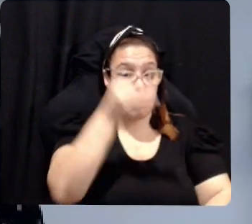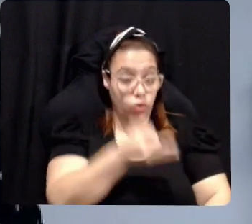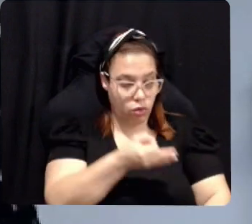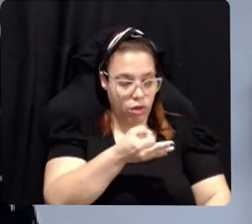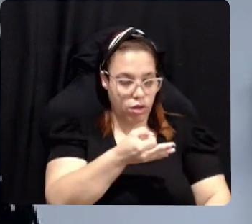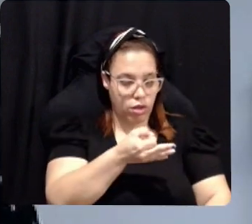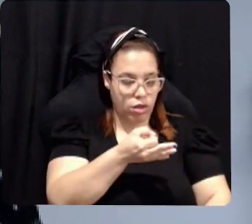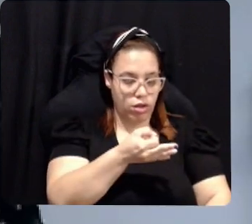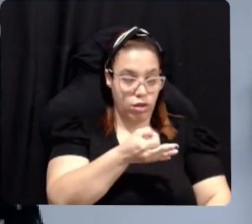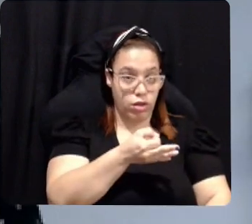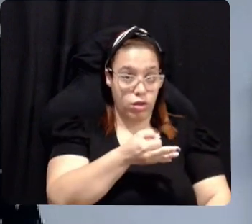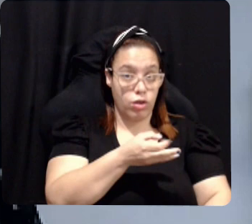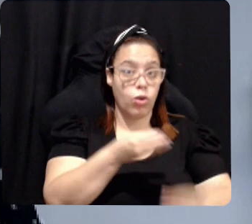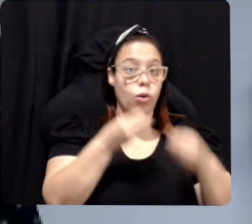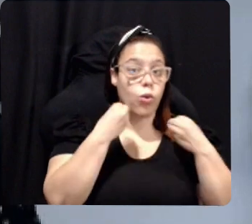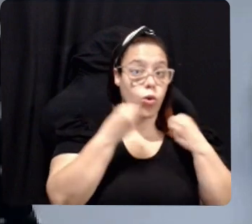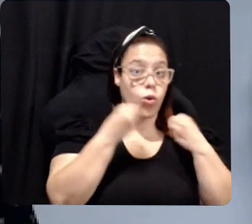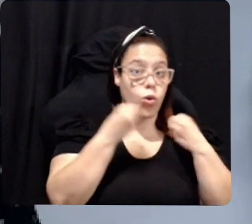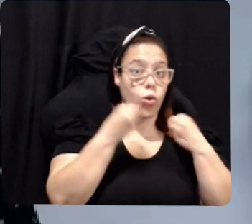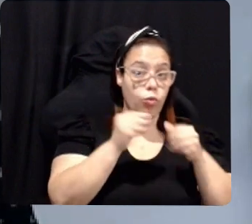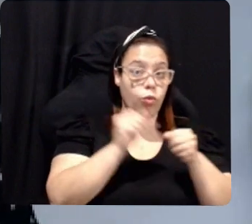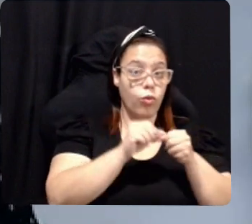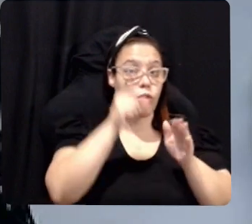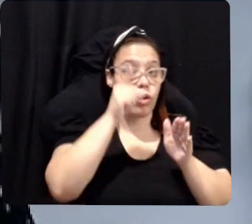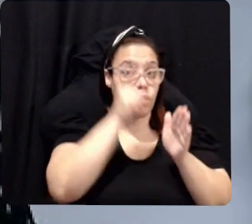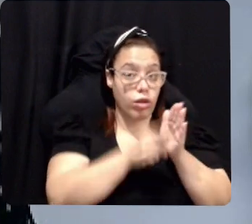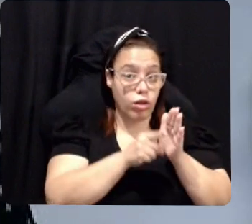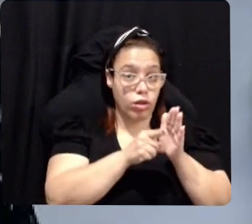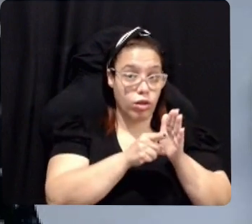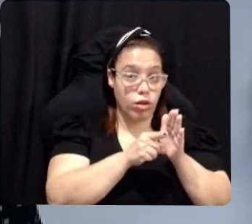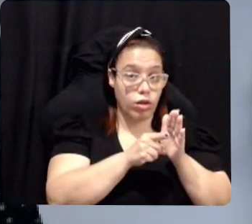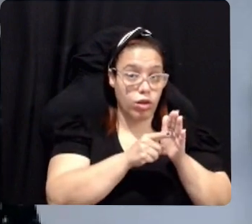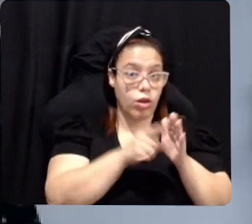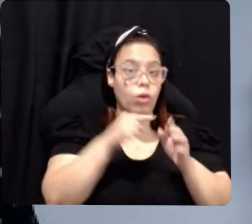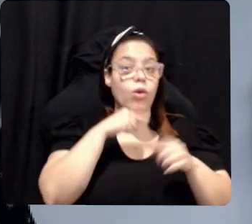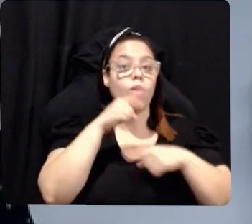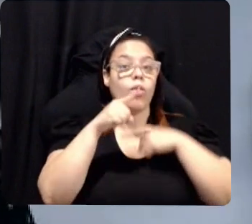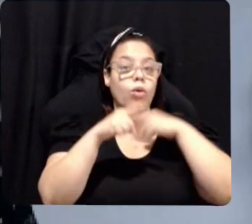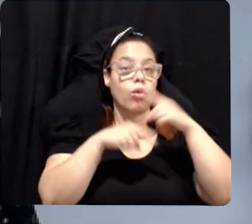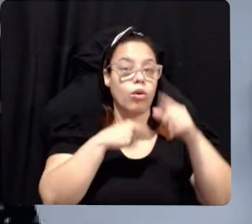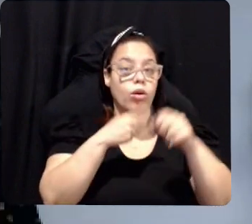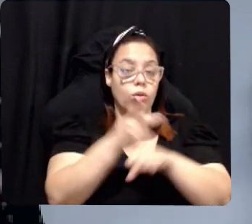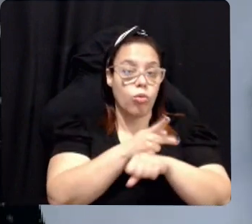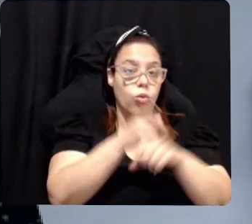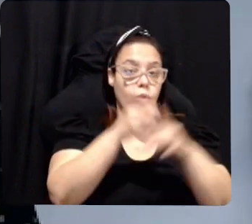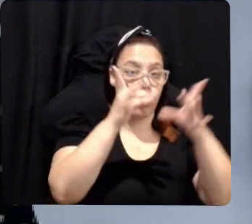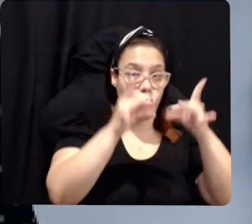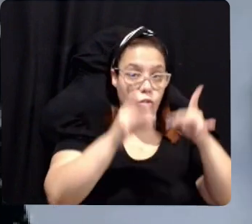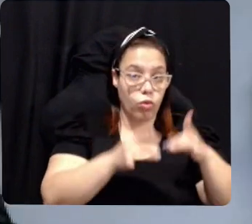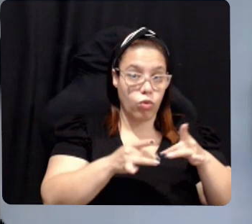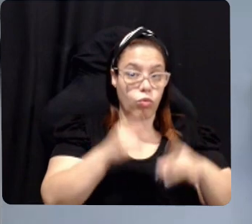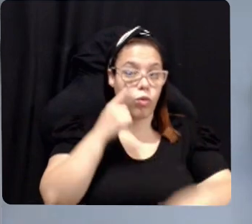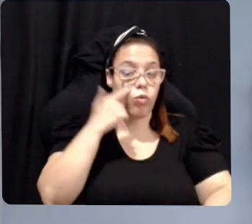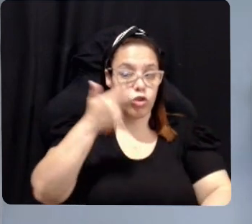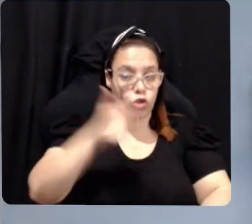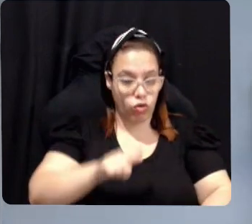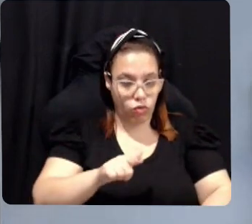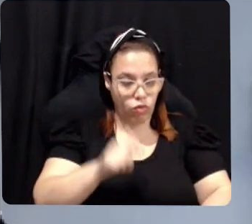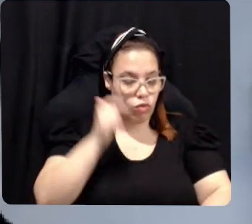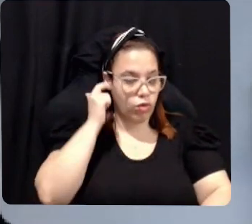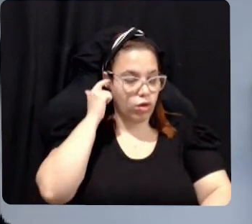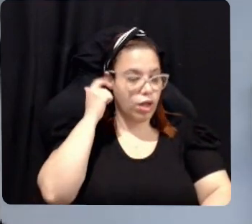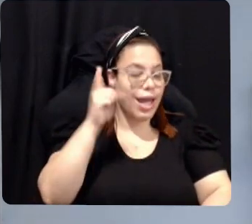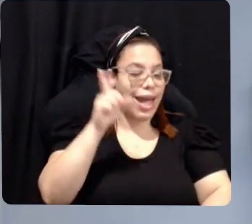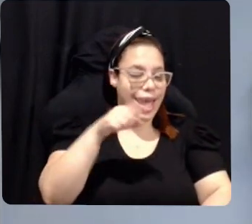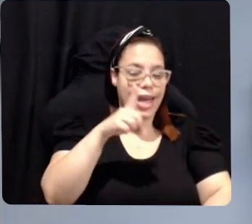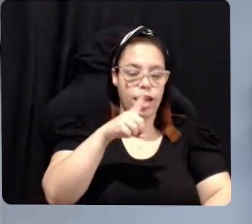ser o correto. Então, como foi feito esse diagnóstico? Em caso de dúvida, procure um especialista e vamos rever.